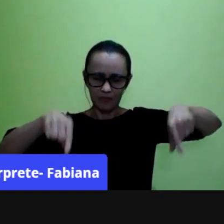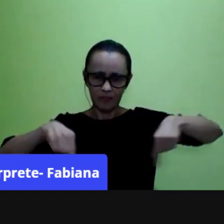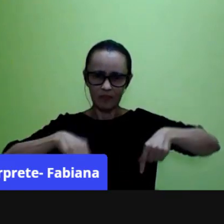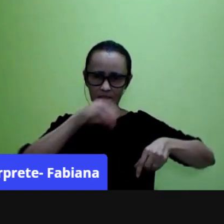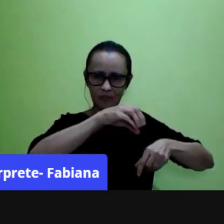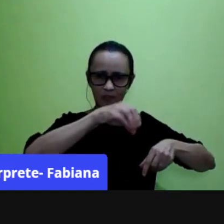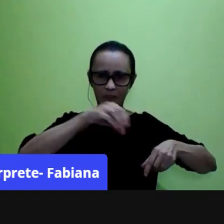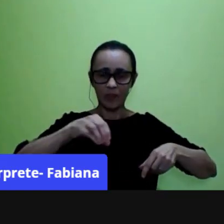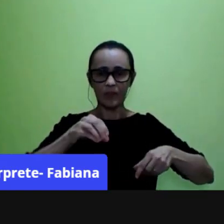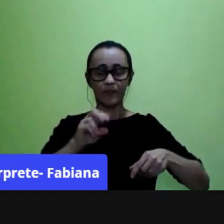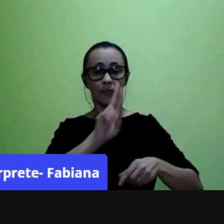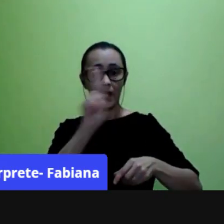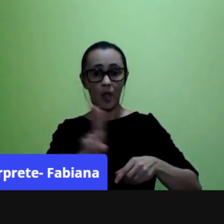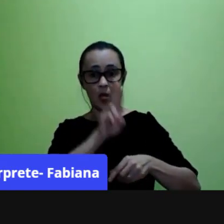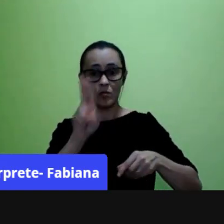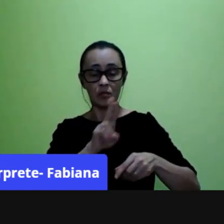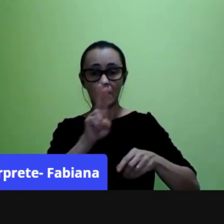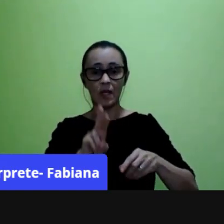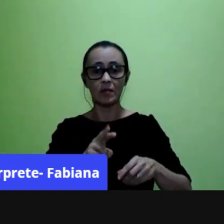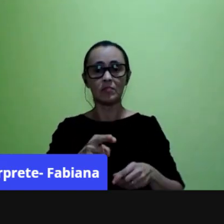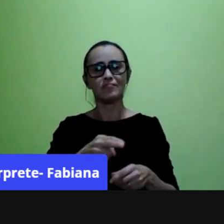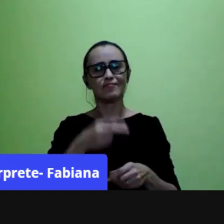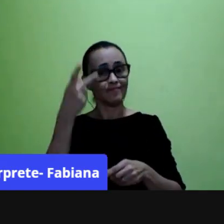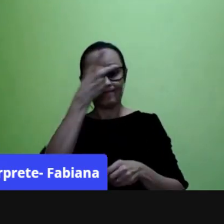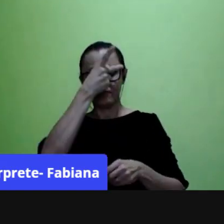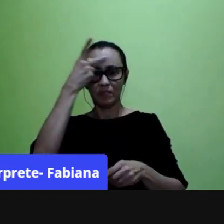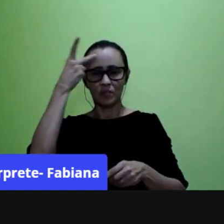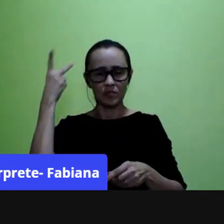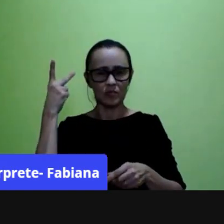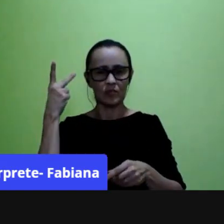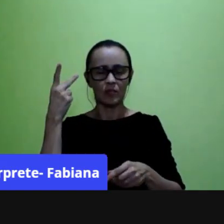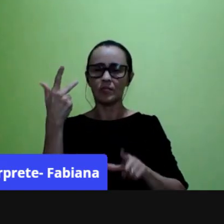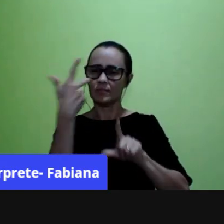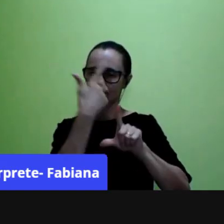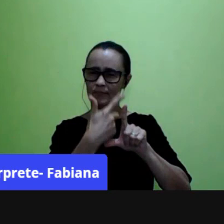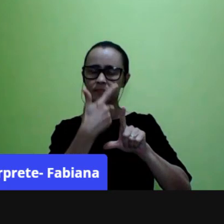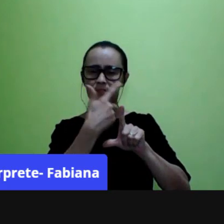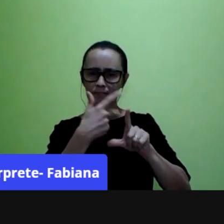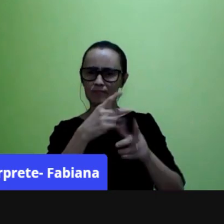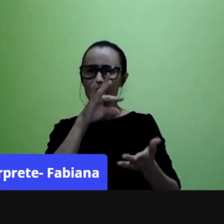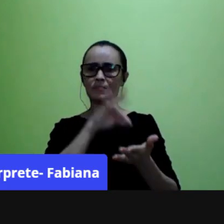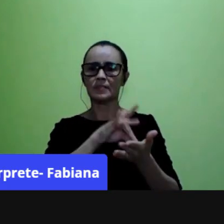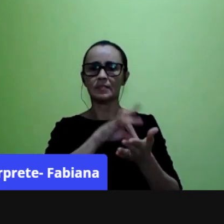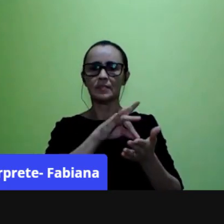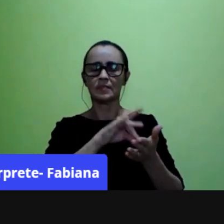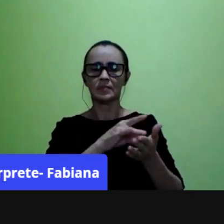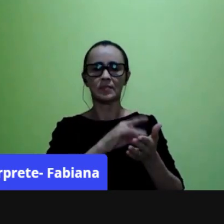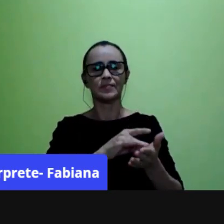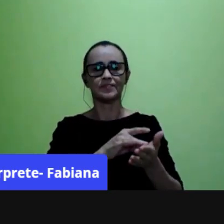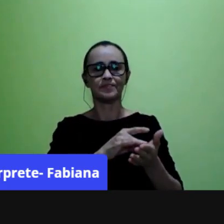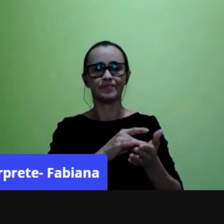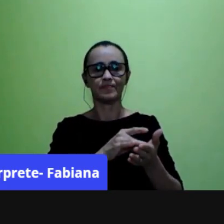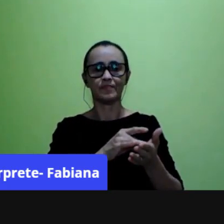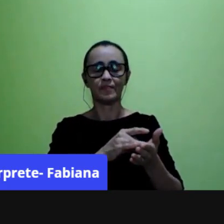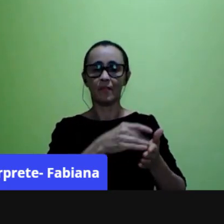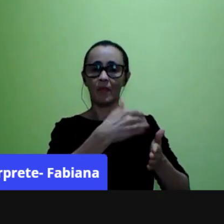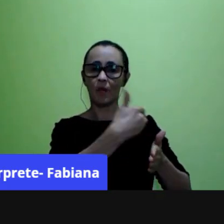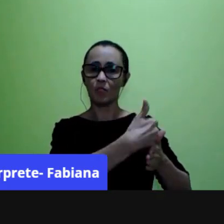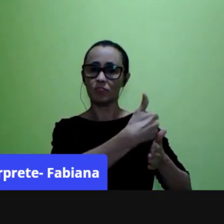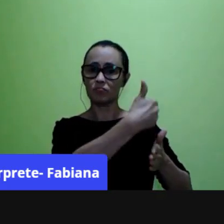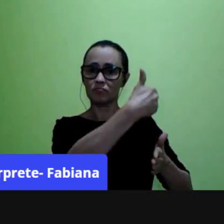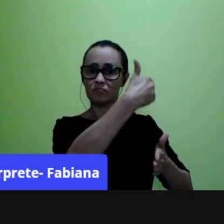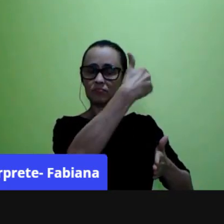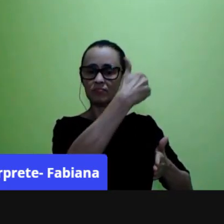é usada em muitos estúdios de gravação mesmo. Então, assim, nas paredes, as paredes